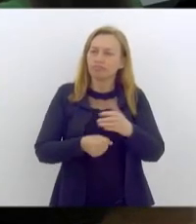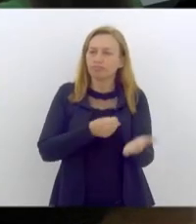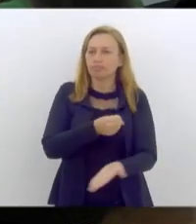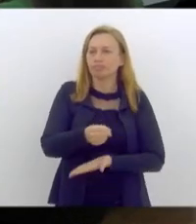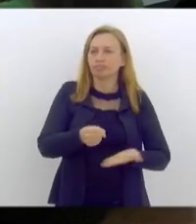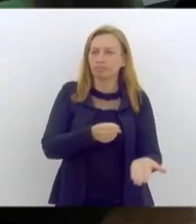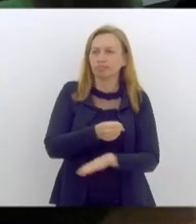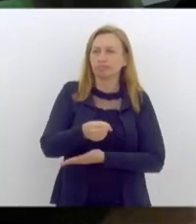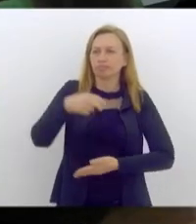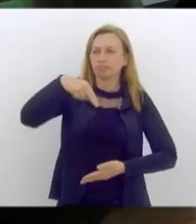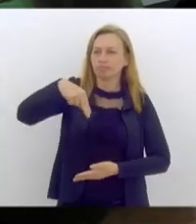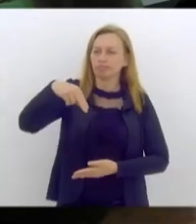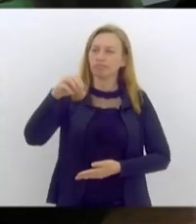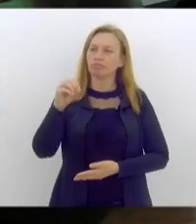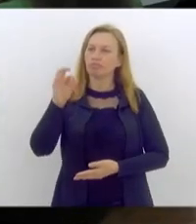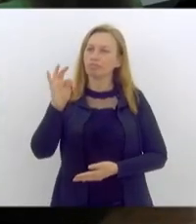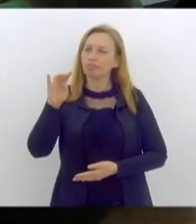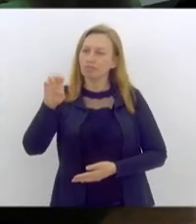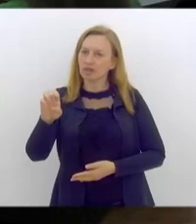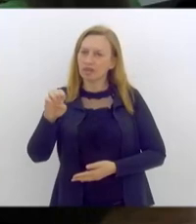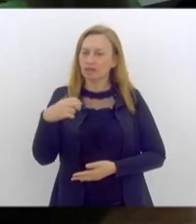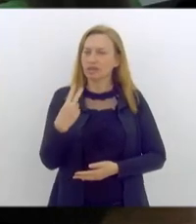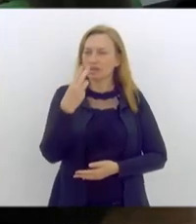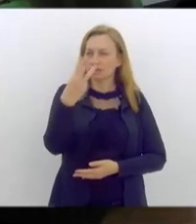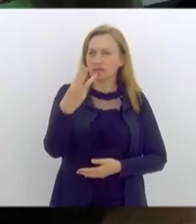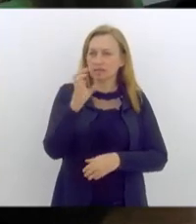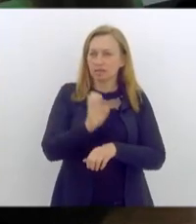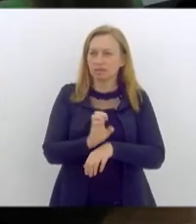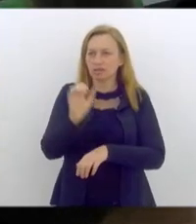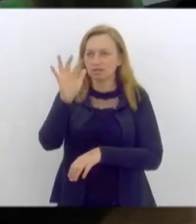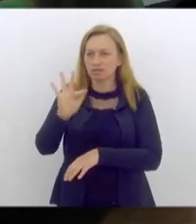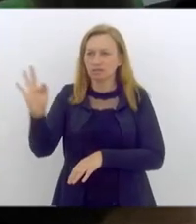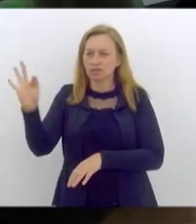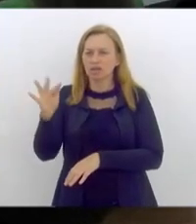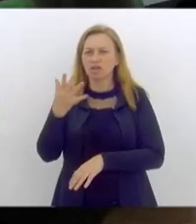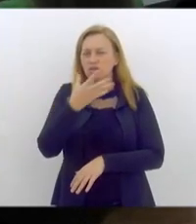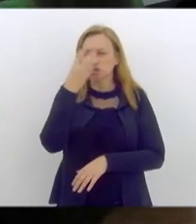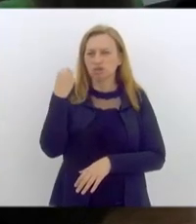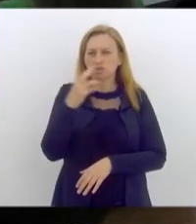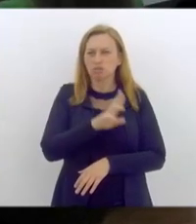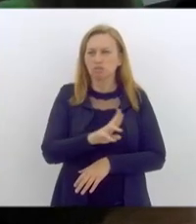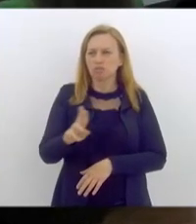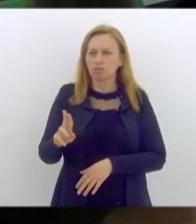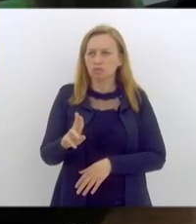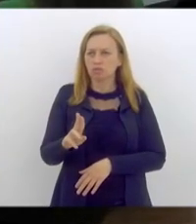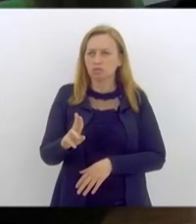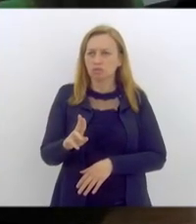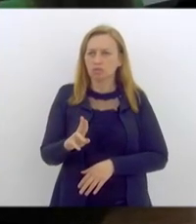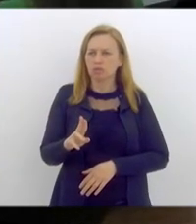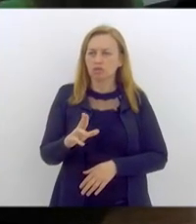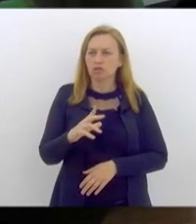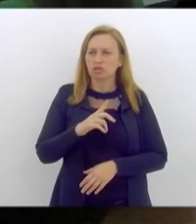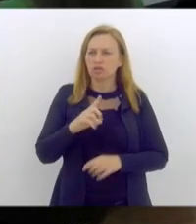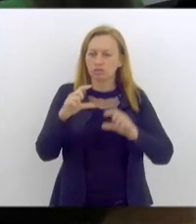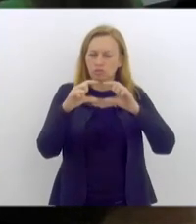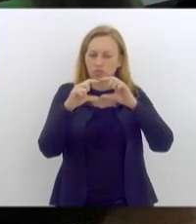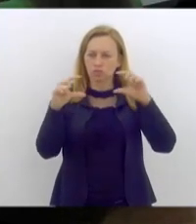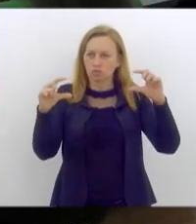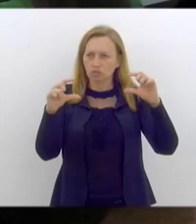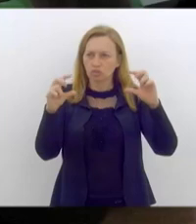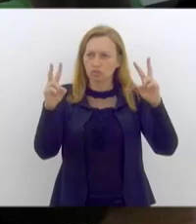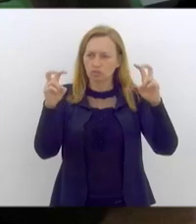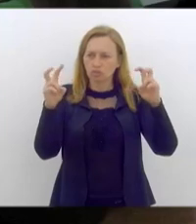nordeste em Três Estados da Federação eu esqueci o nome da empresa tem até um títulozinho bem